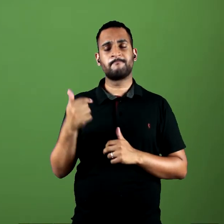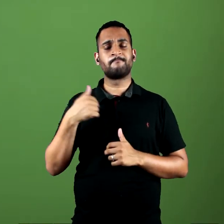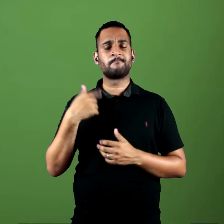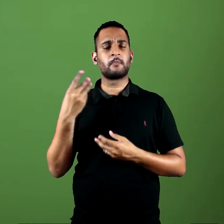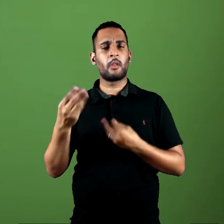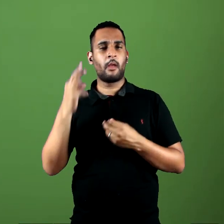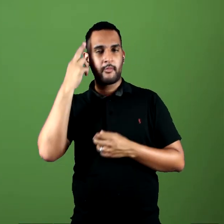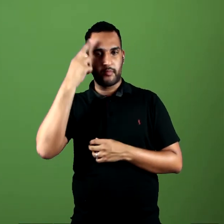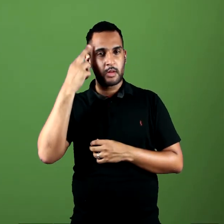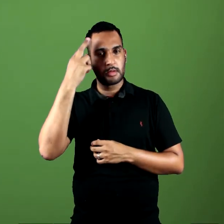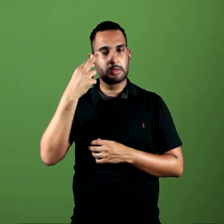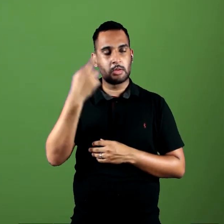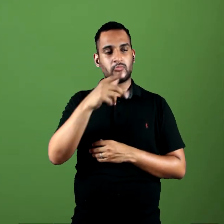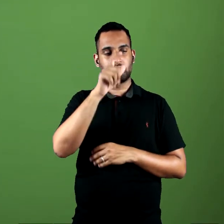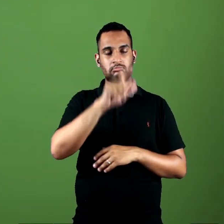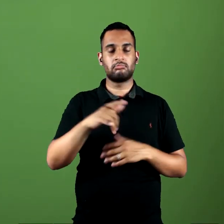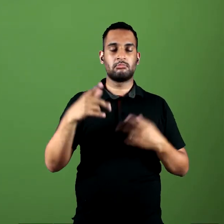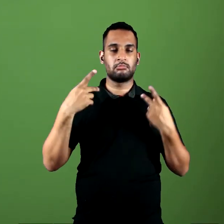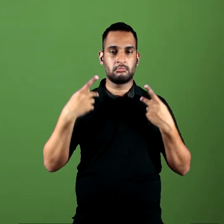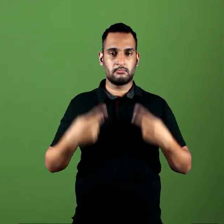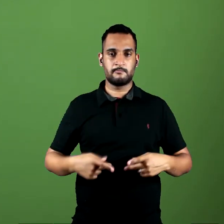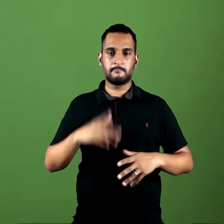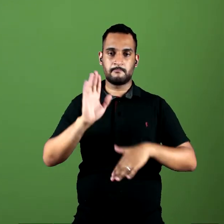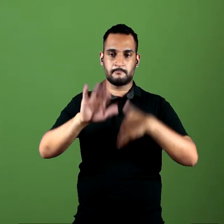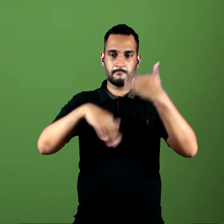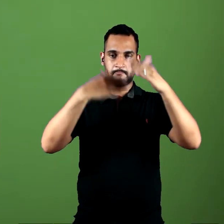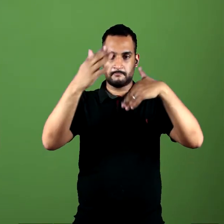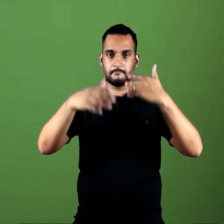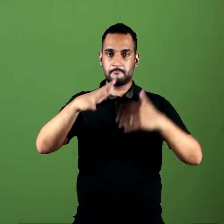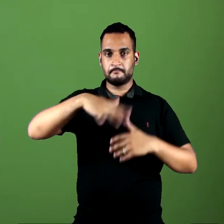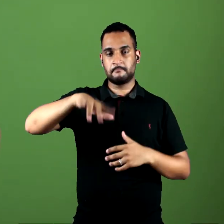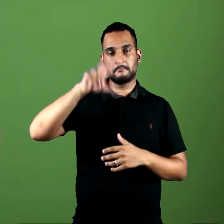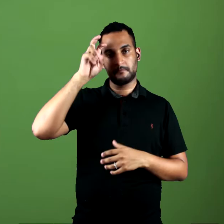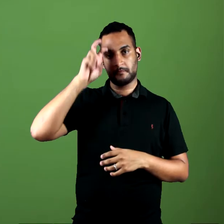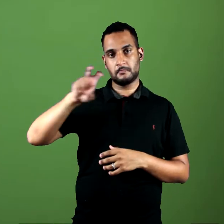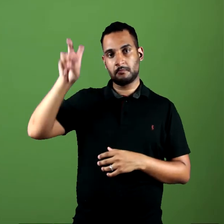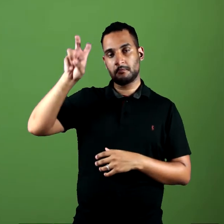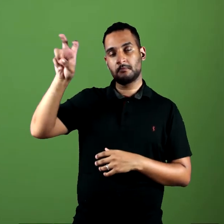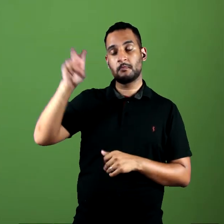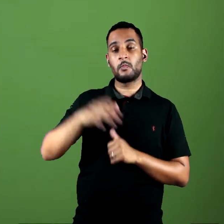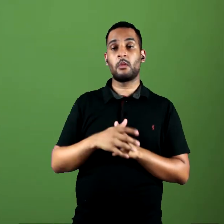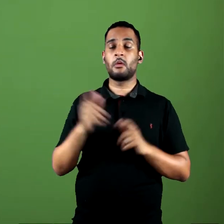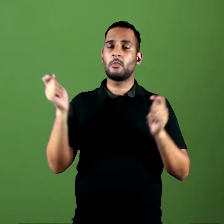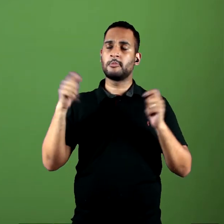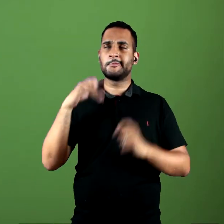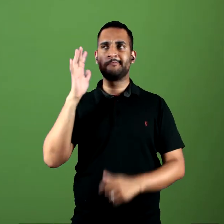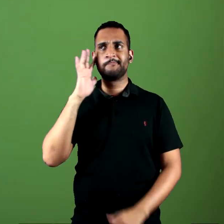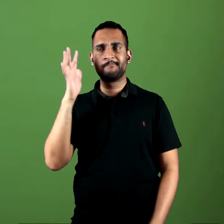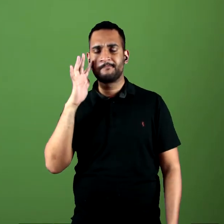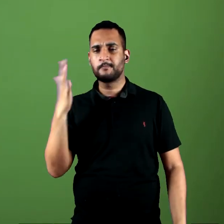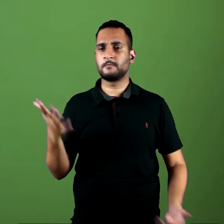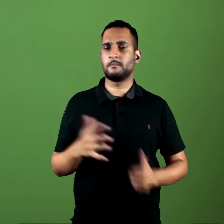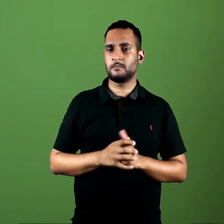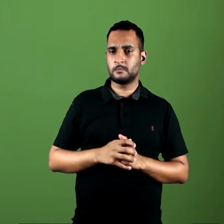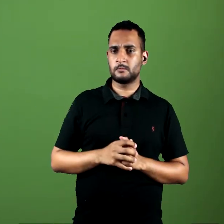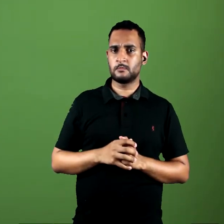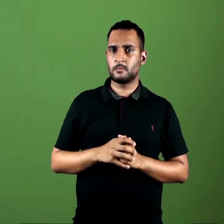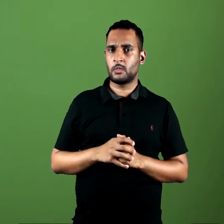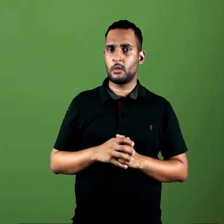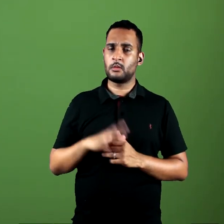desenvolvimento humano neste contexto das altas habilidades superdotação nos leva a perguntar: o